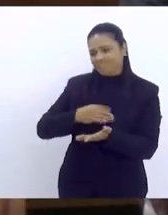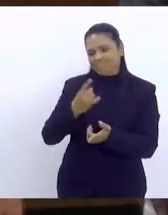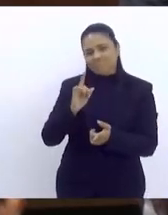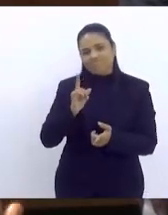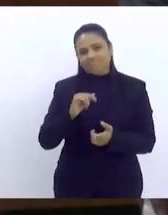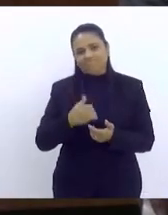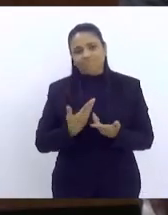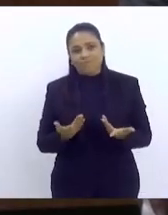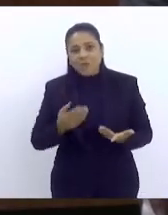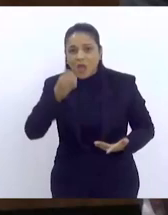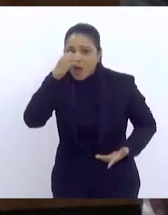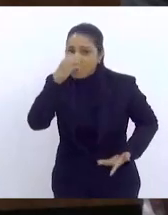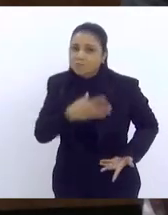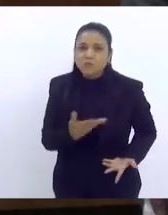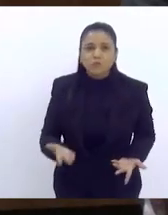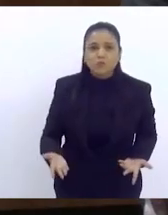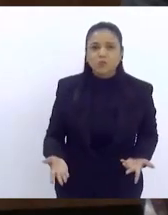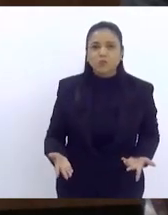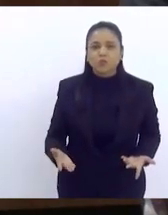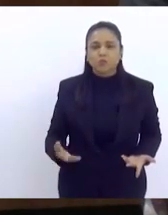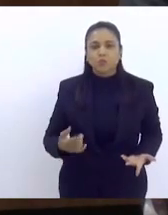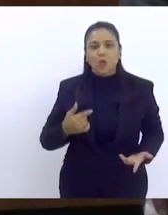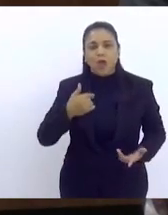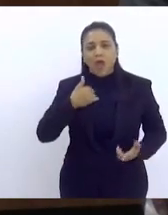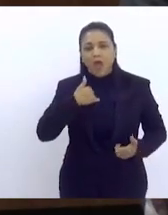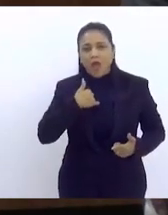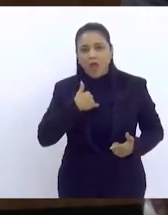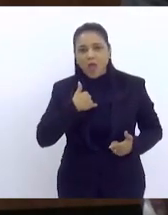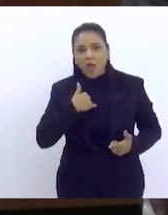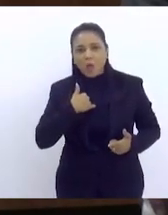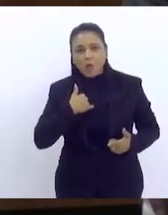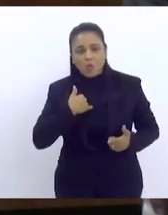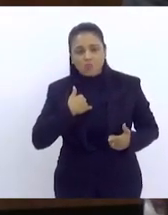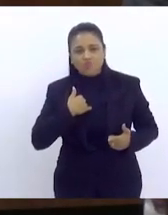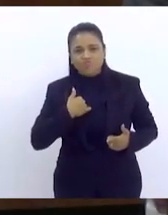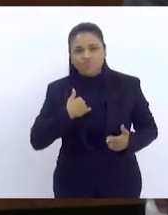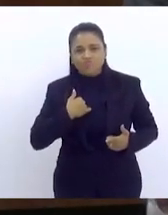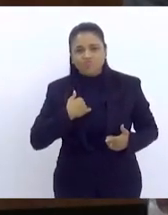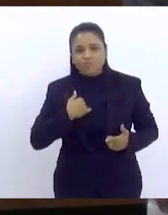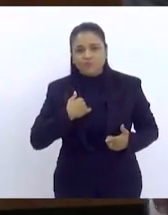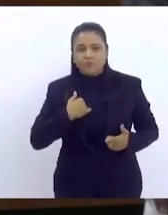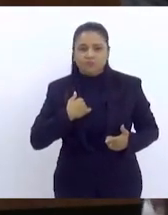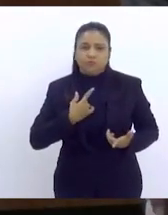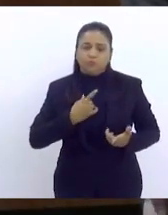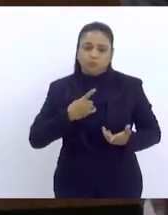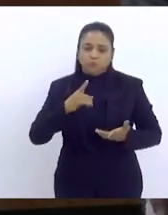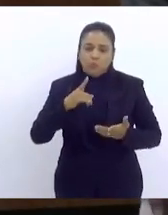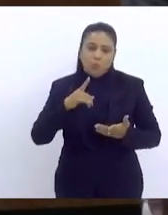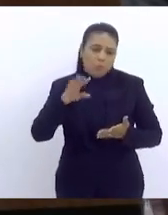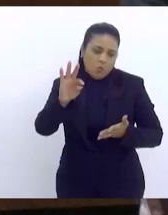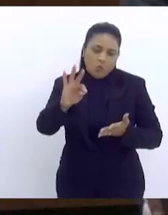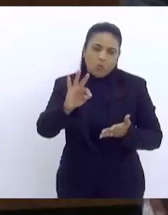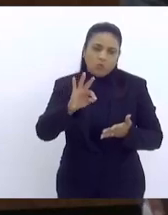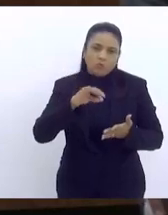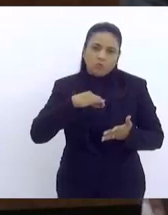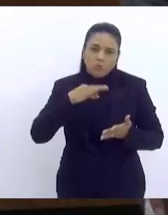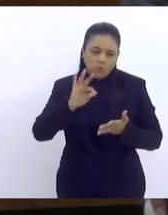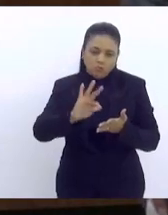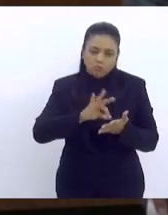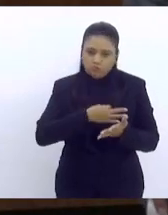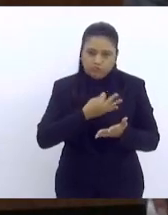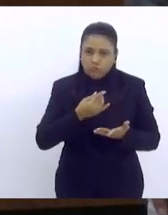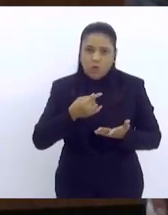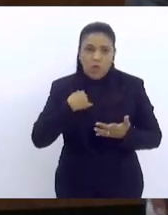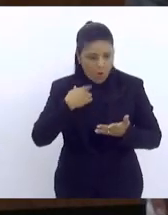é um absurdo eu não me recuso assinar nada e assino tudo